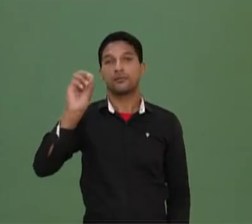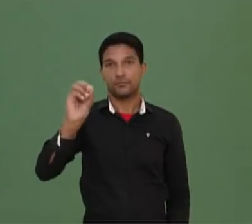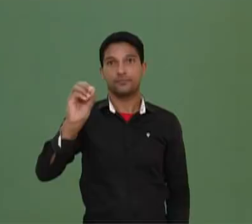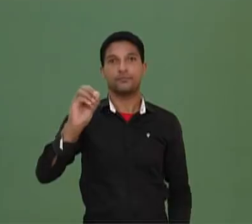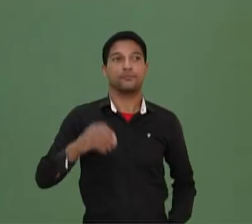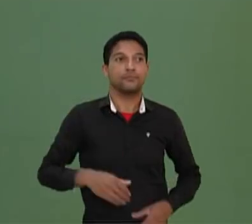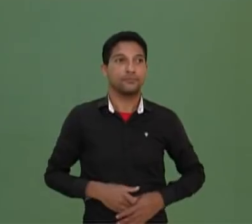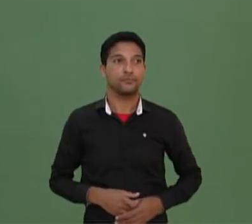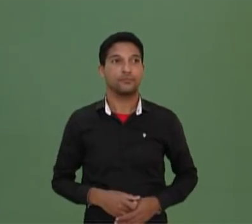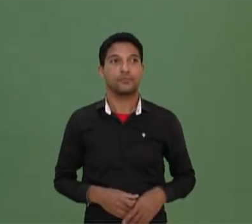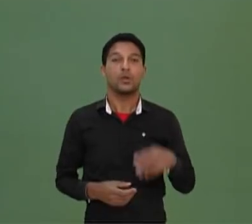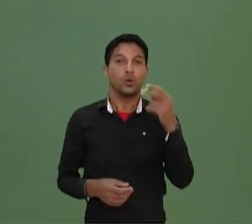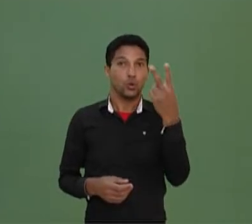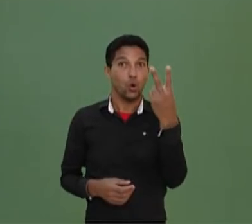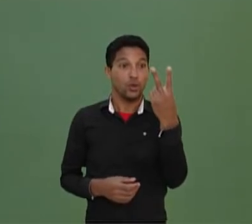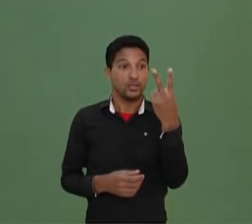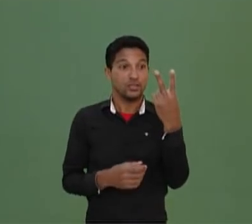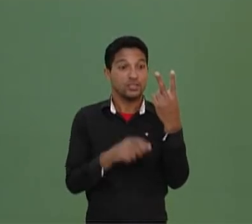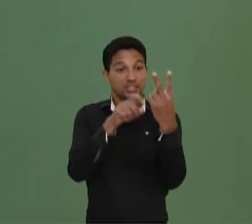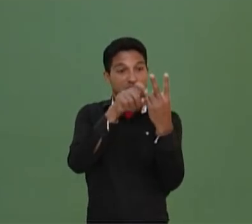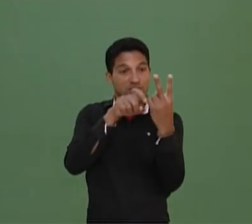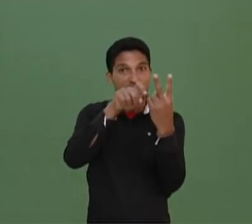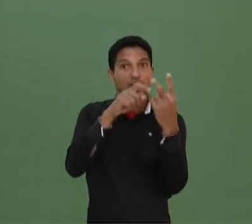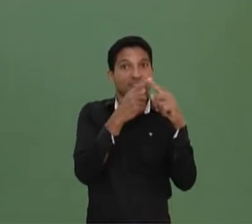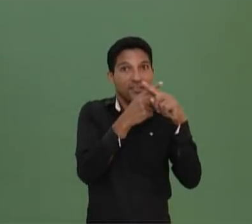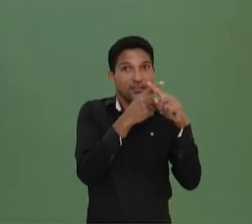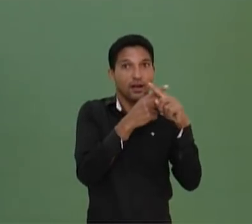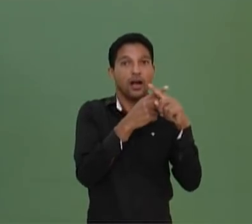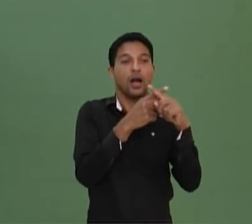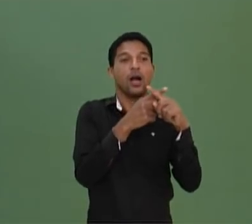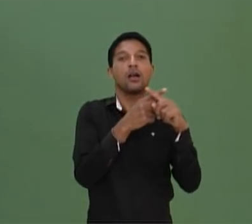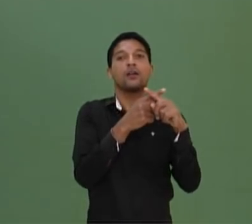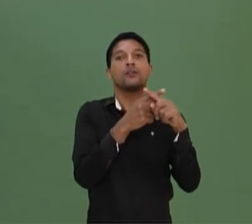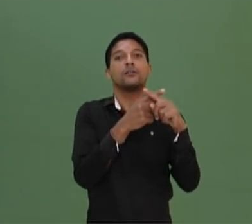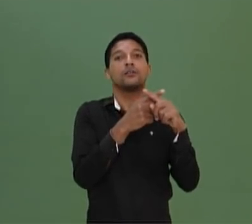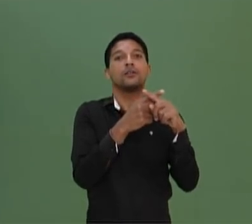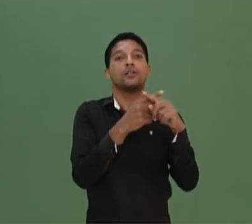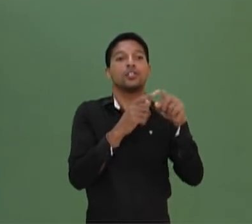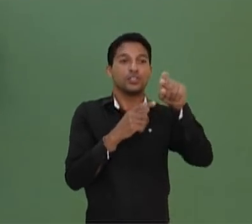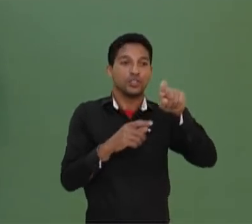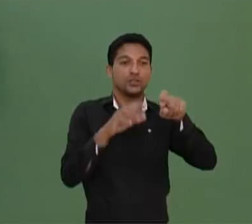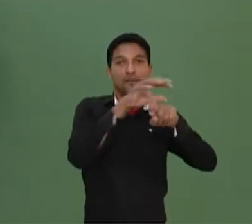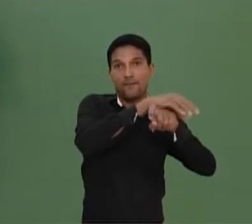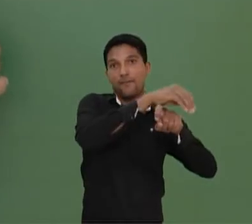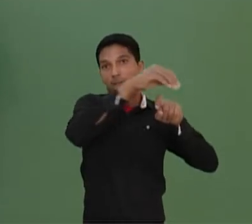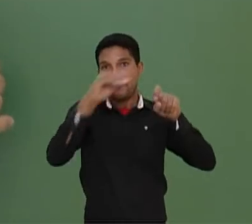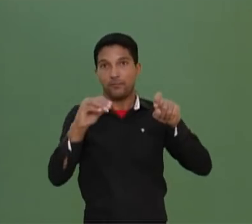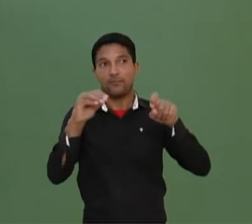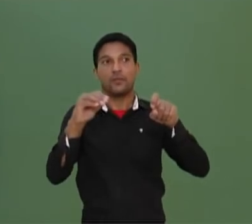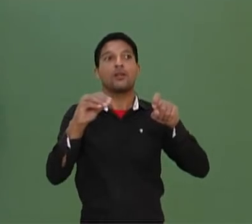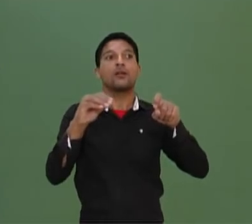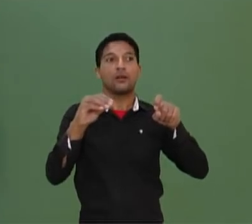O 2 está multiplicando e passa para o outro lado dividindo. X igual a 50 sobre 2.